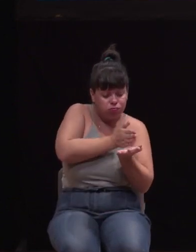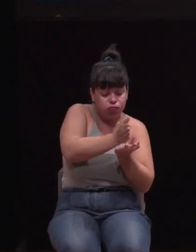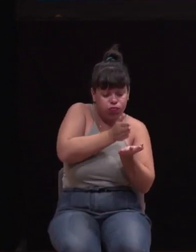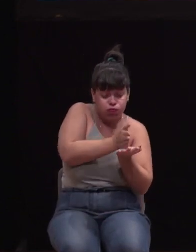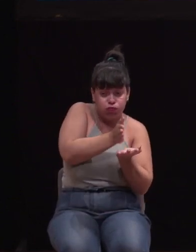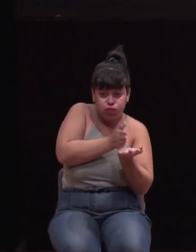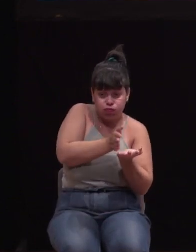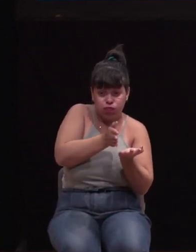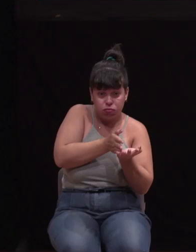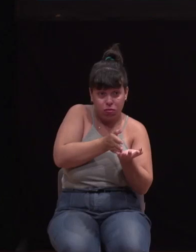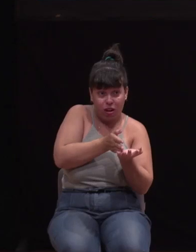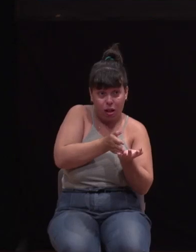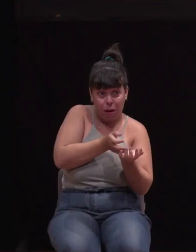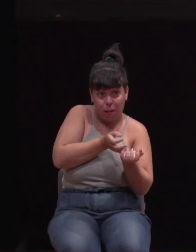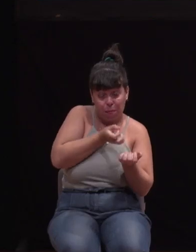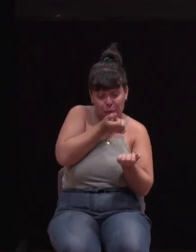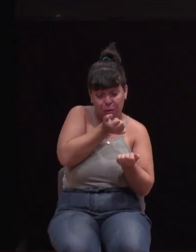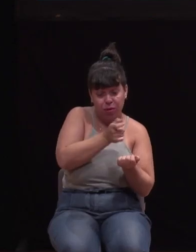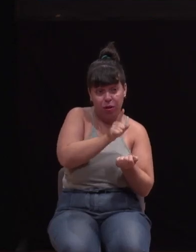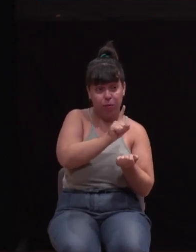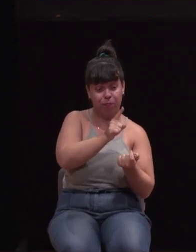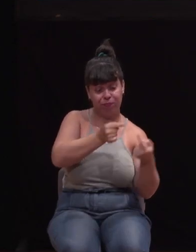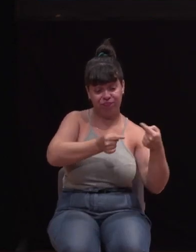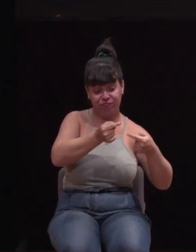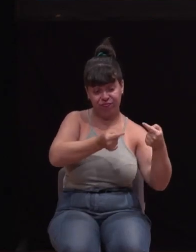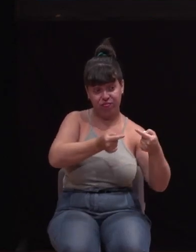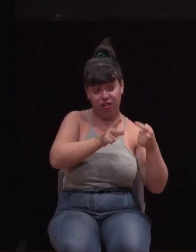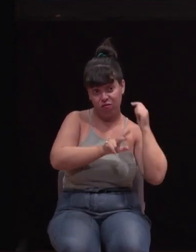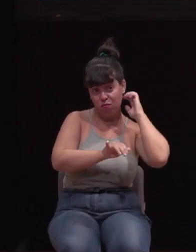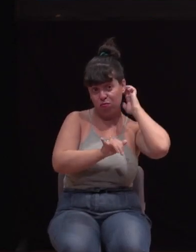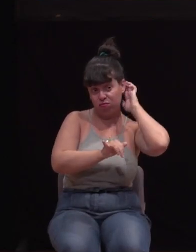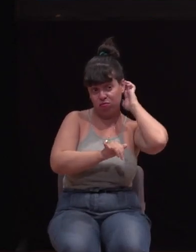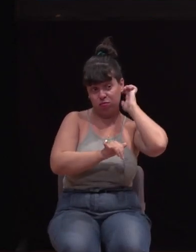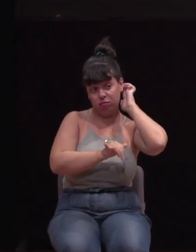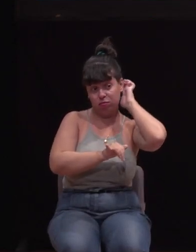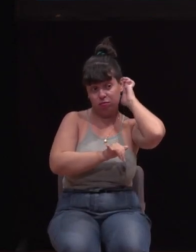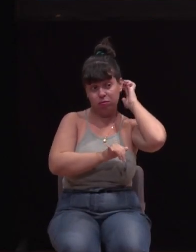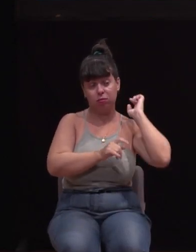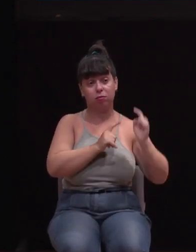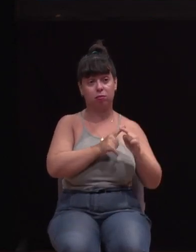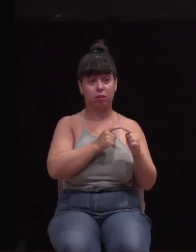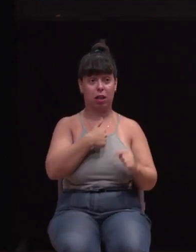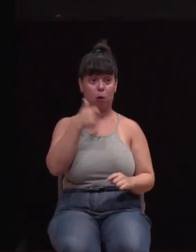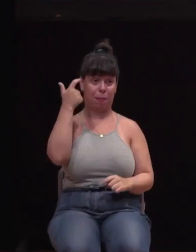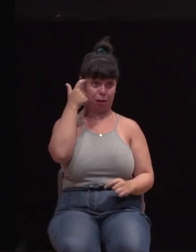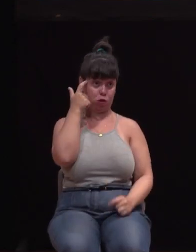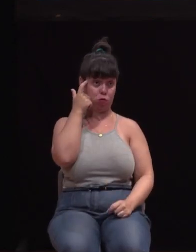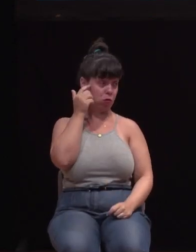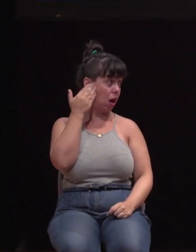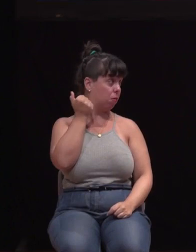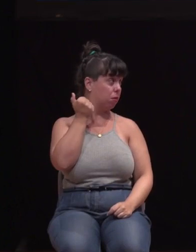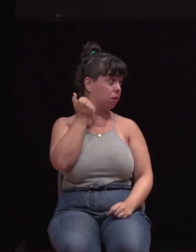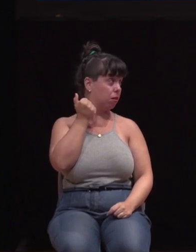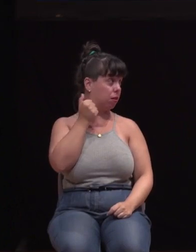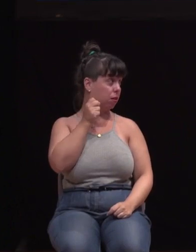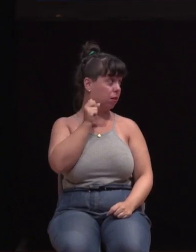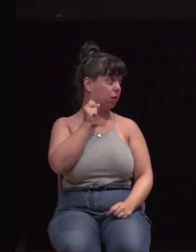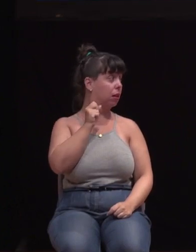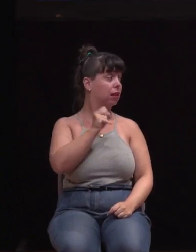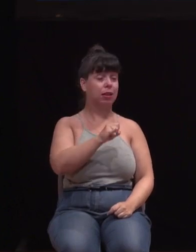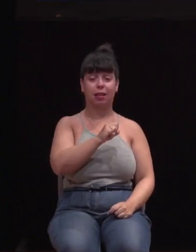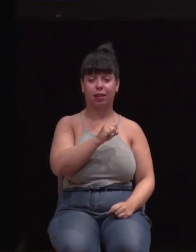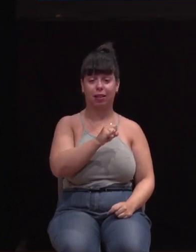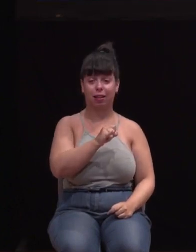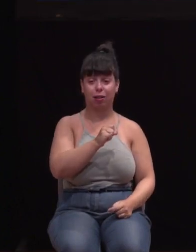se essas discussões realmente vão funcionar? Porque, a partir do momento que eu penso assim, sabe? Que a gente começa a